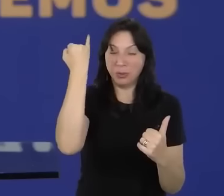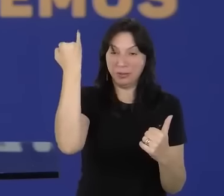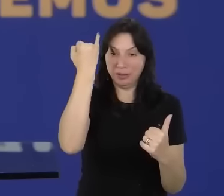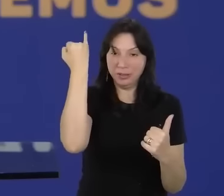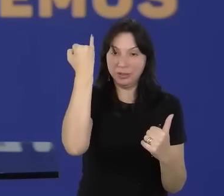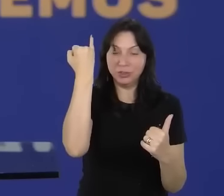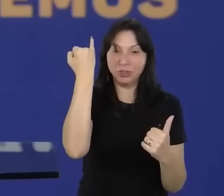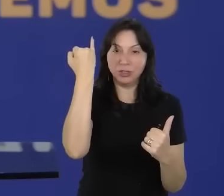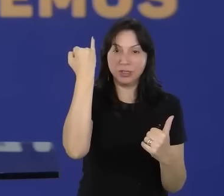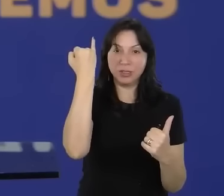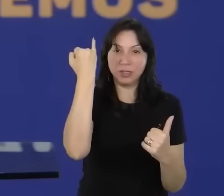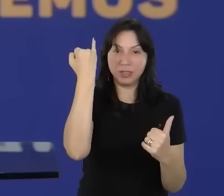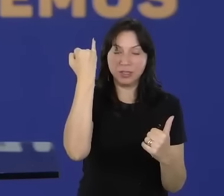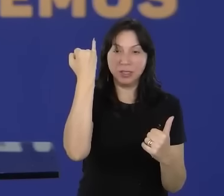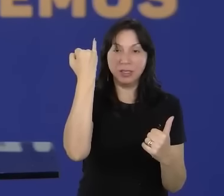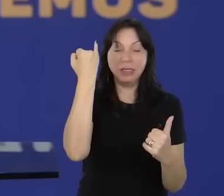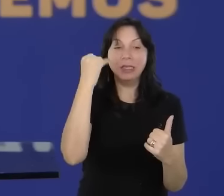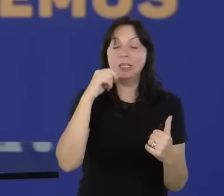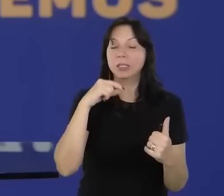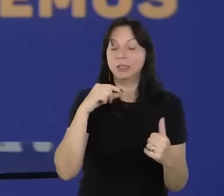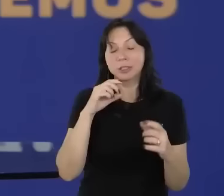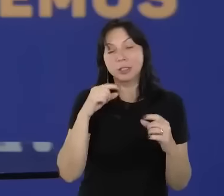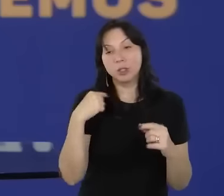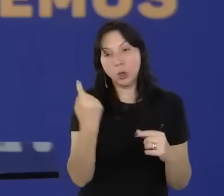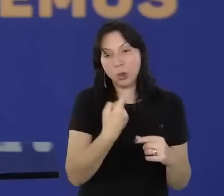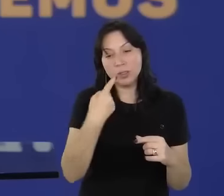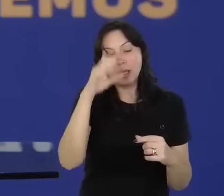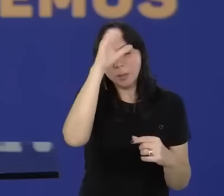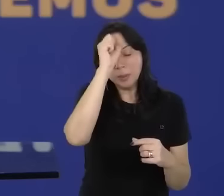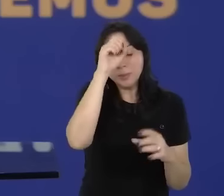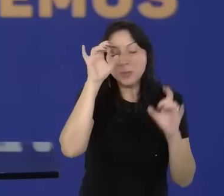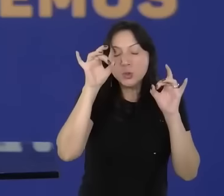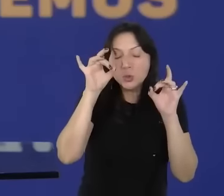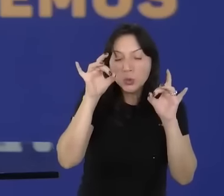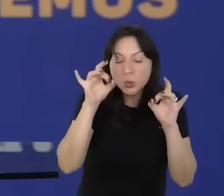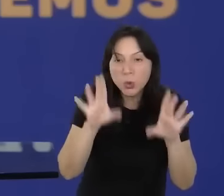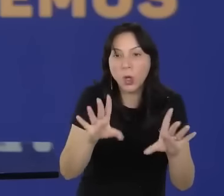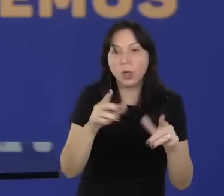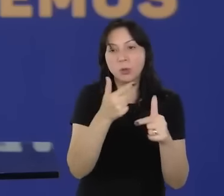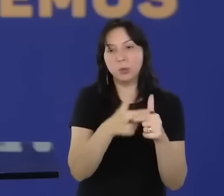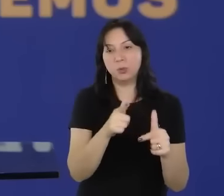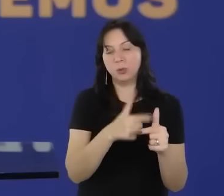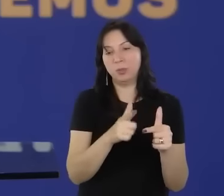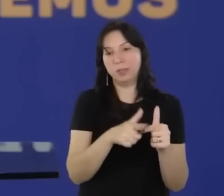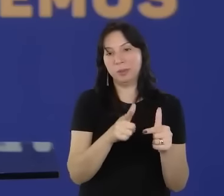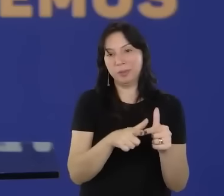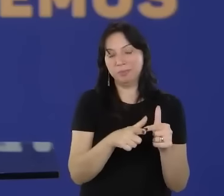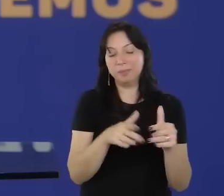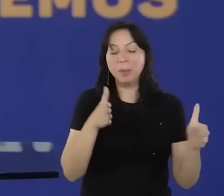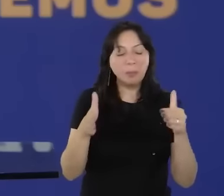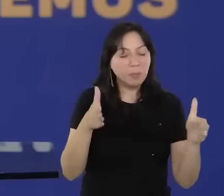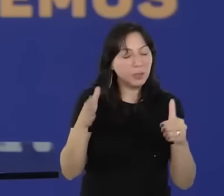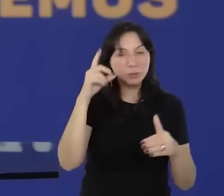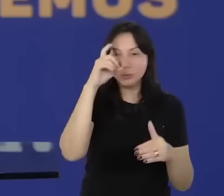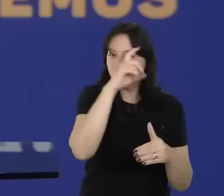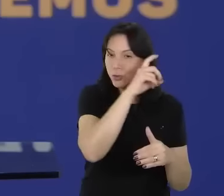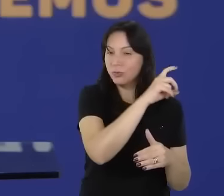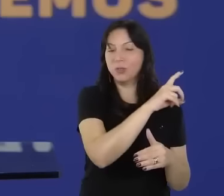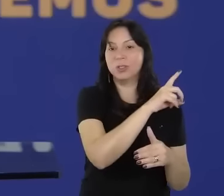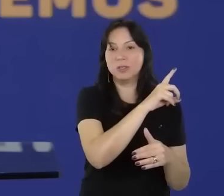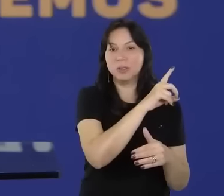lições na vida no miolo da Tempestade enfrentando a situação